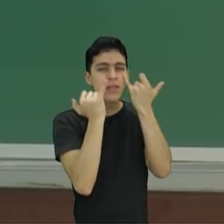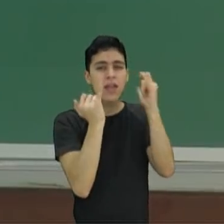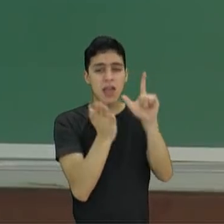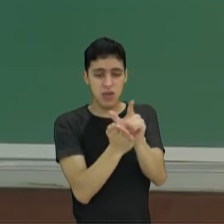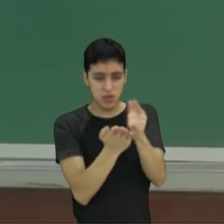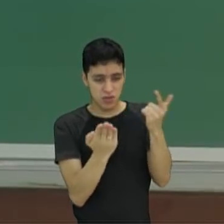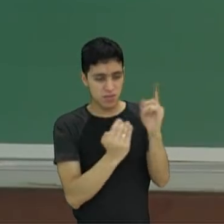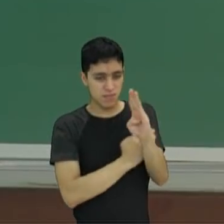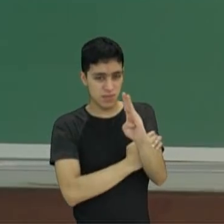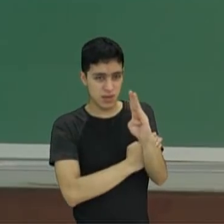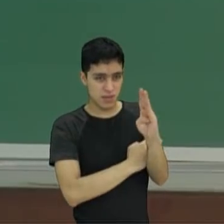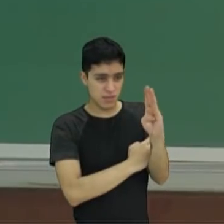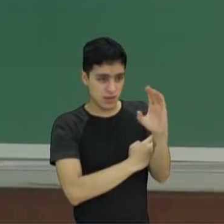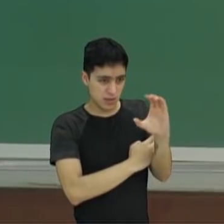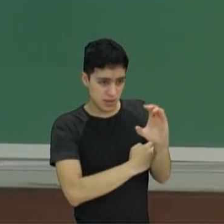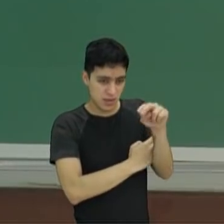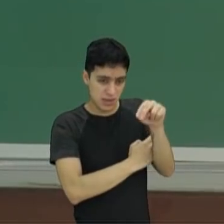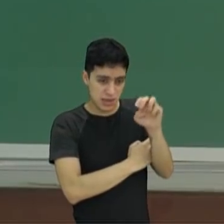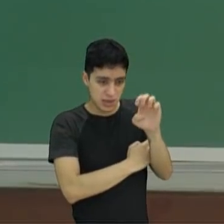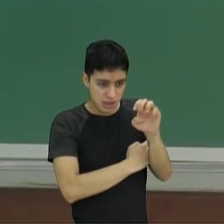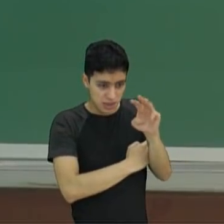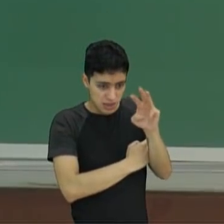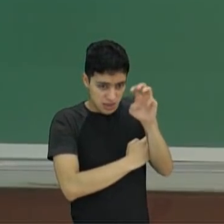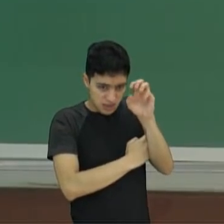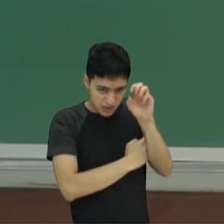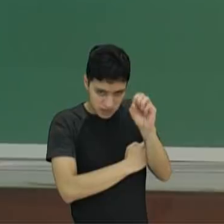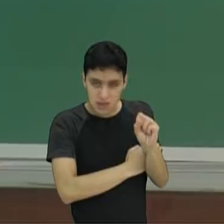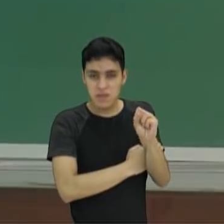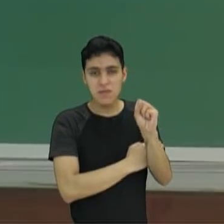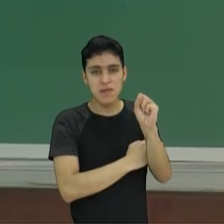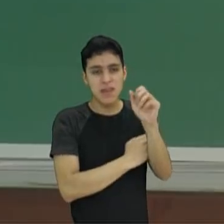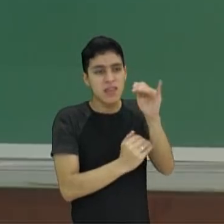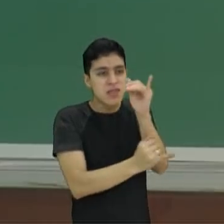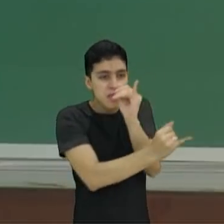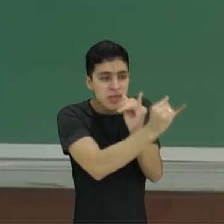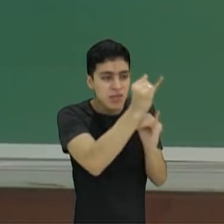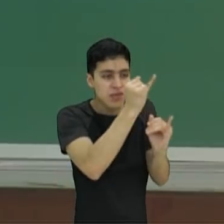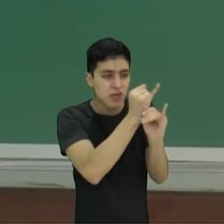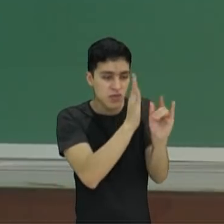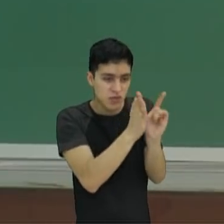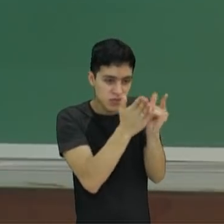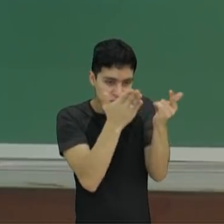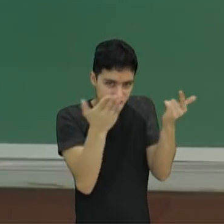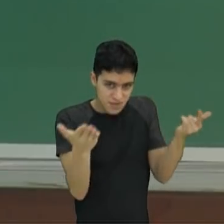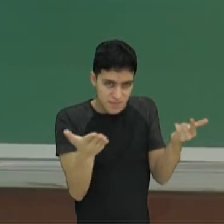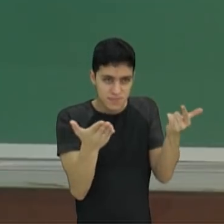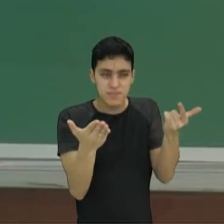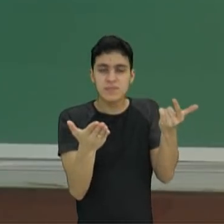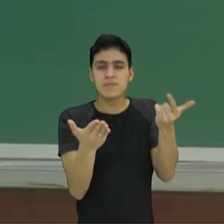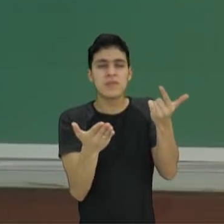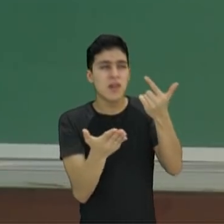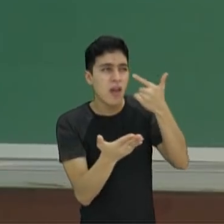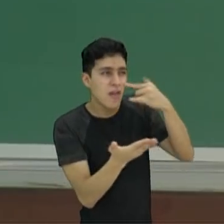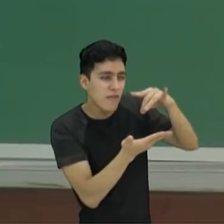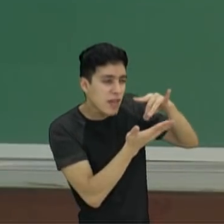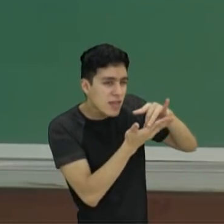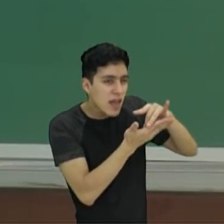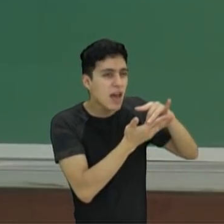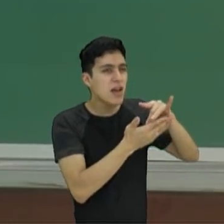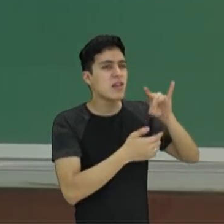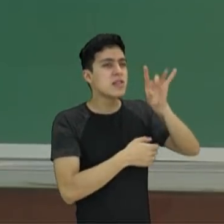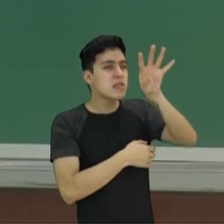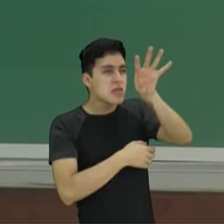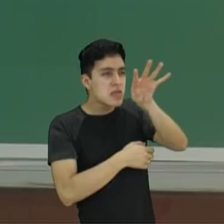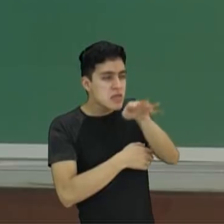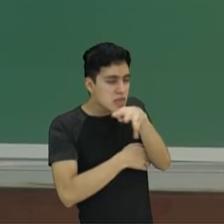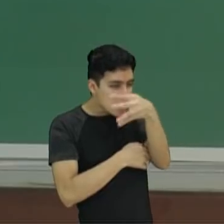jornal BBC News Brasil, um jornal online. Nós temos aqui a comprovação, como respondemos na aula anterior, as seções desse site,